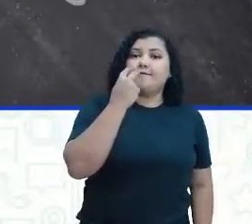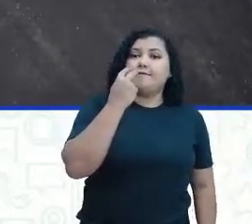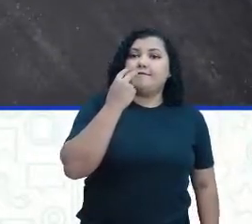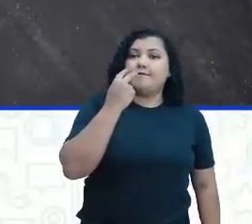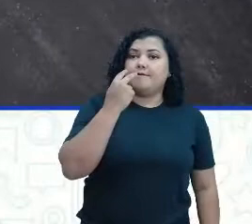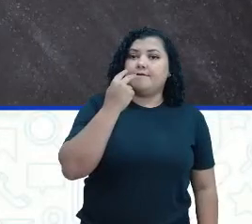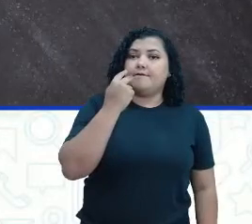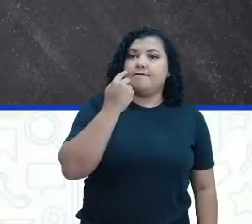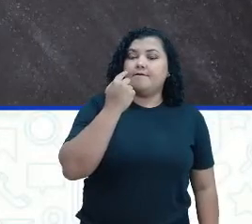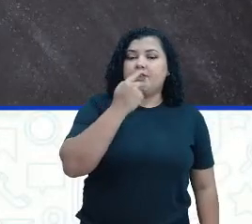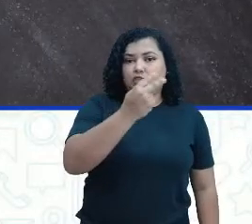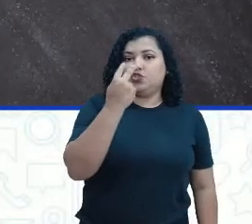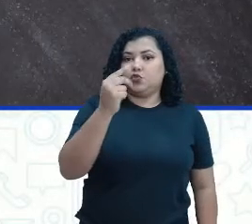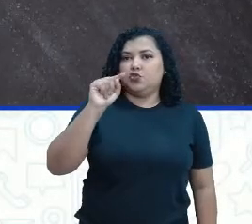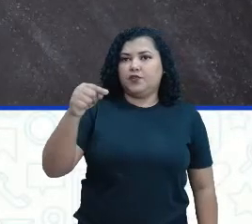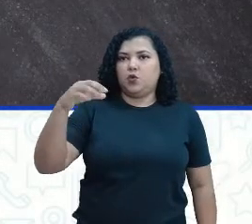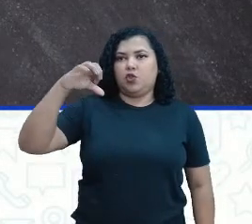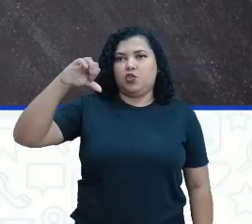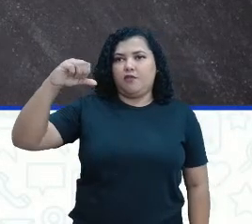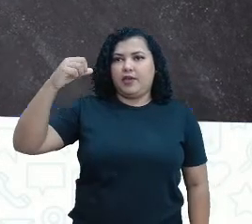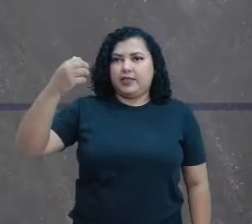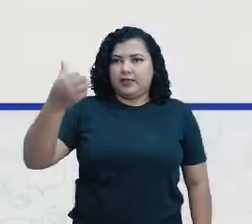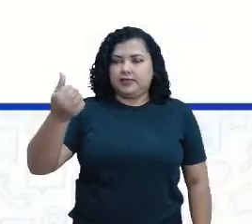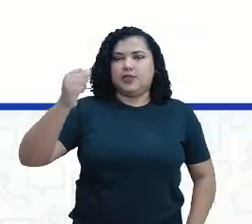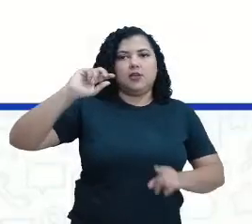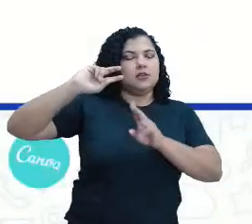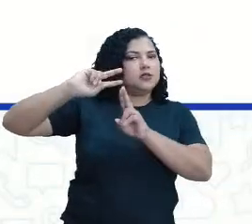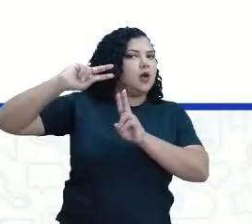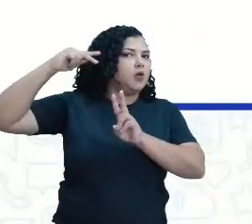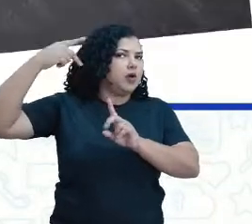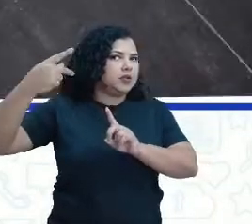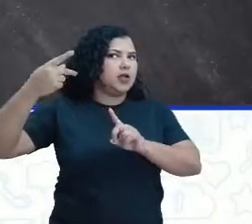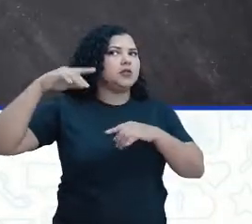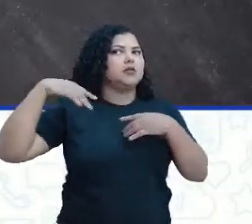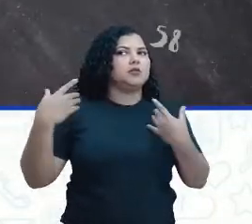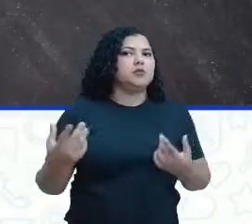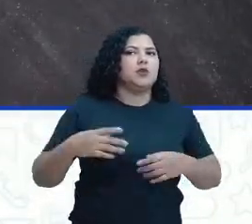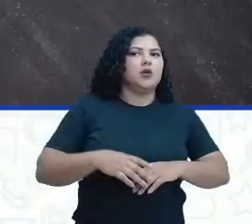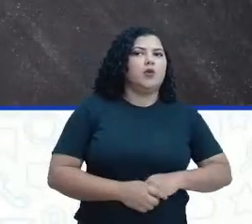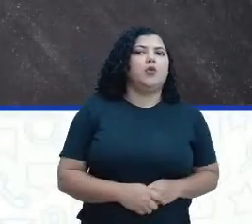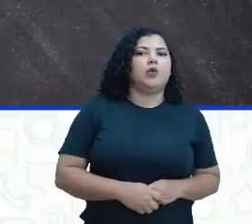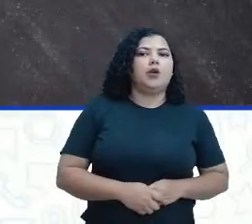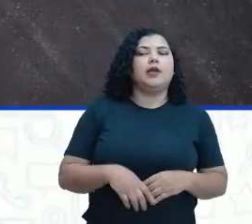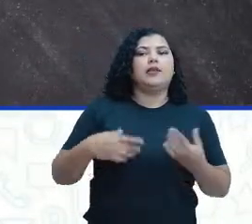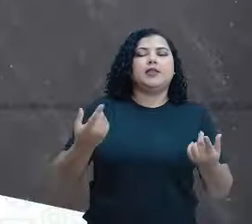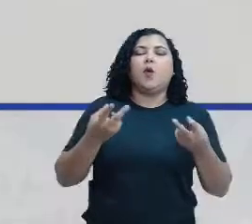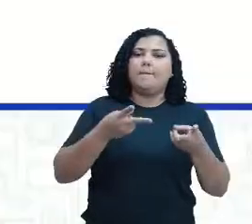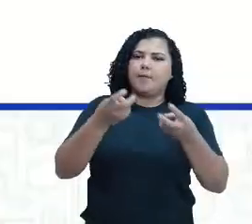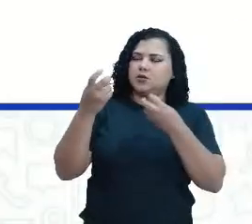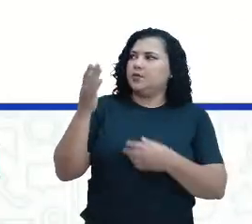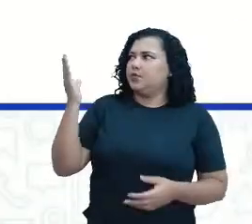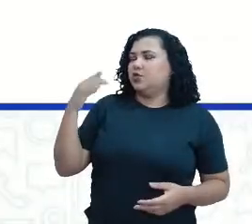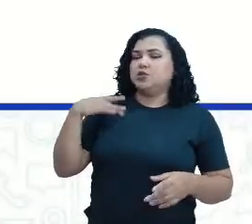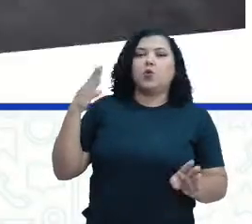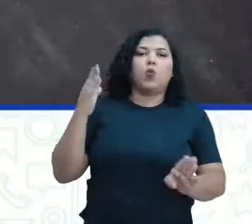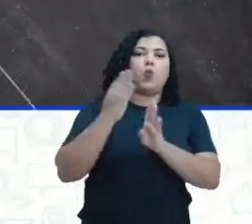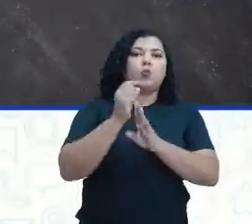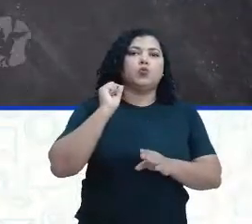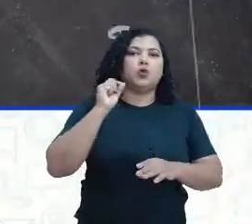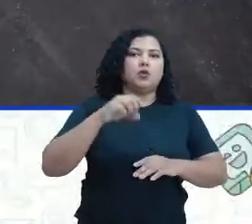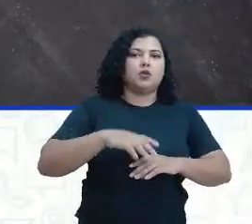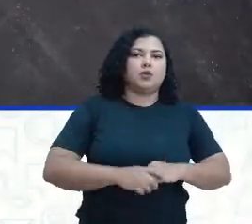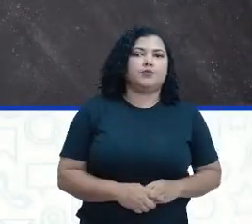22,96, mas lembra que é o termo ao quadrado, pontuação ao quadrado. Então, nesse caso, tomando a raiz quadrada, a gente vai encontrar